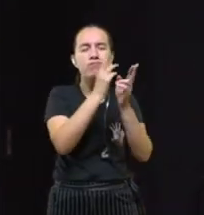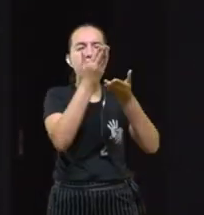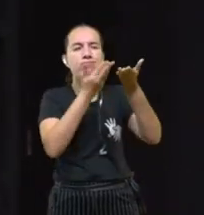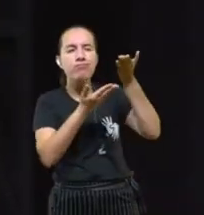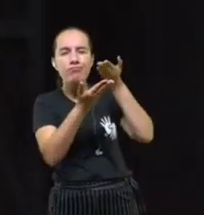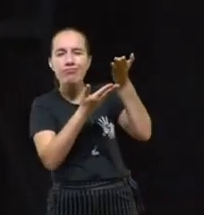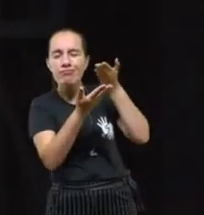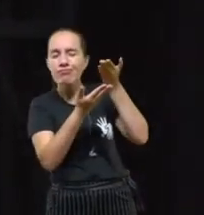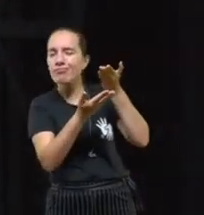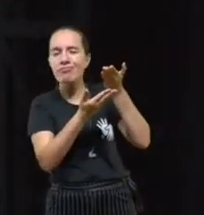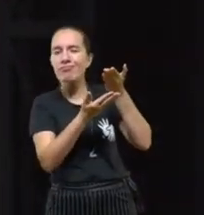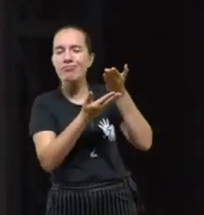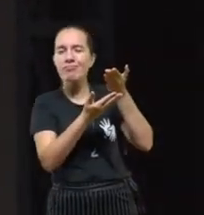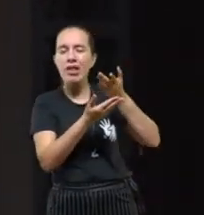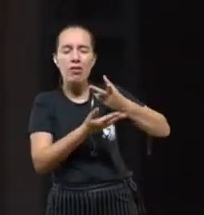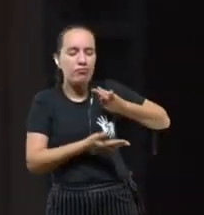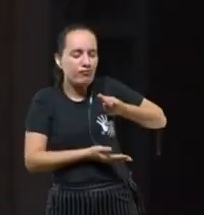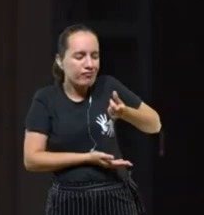Deus